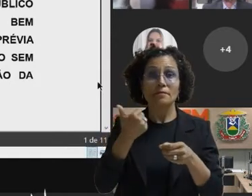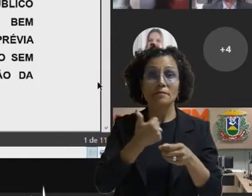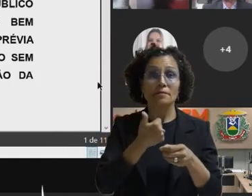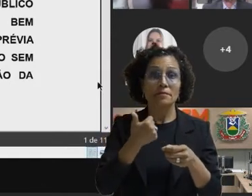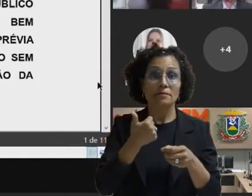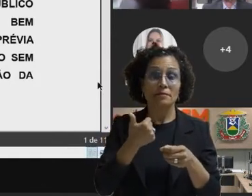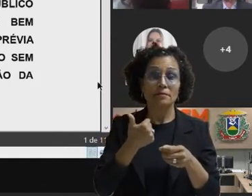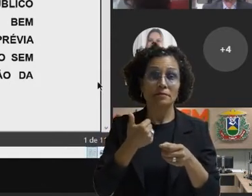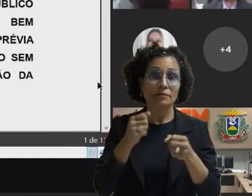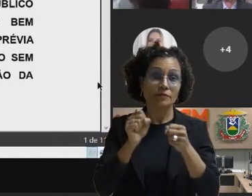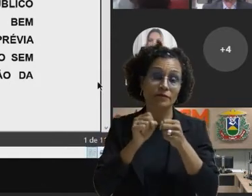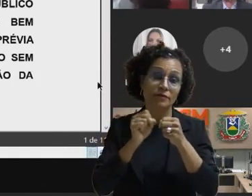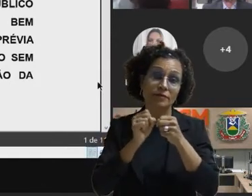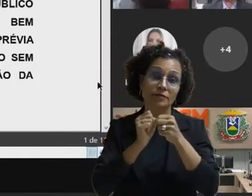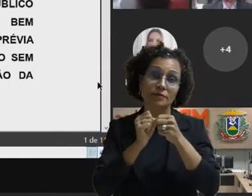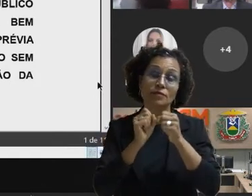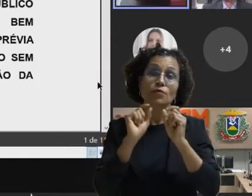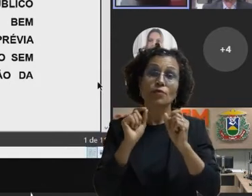uma fábrica